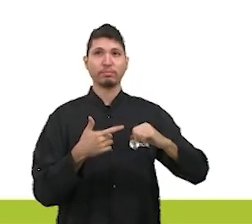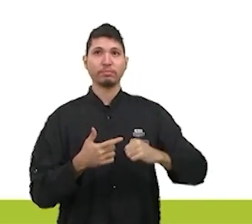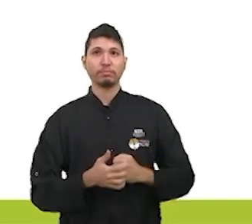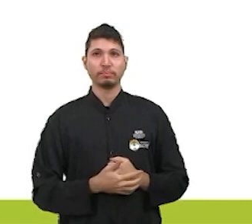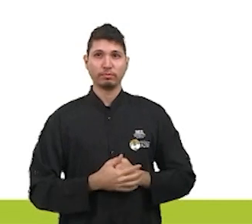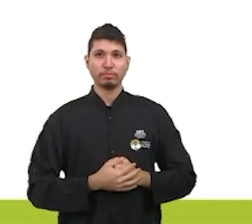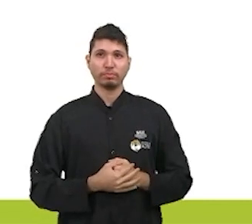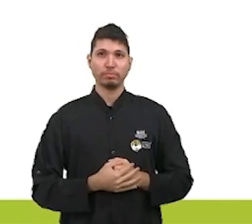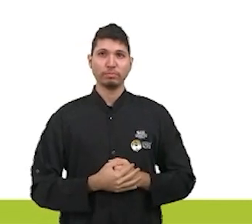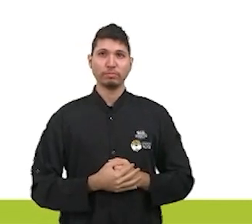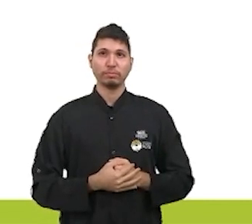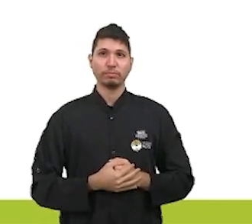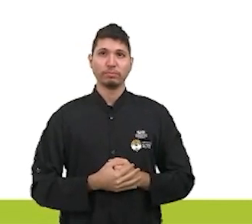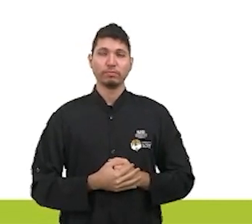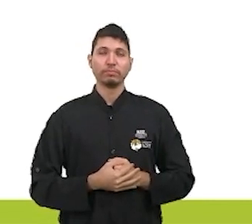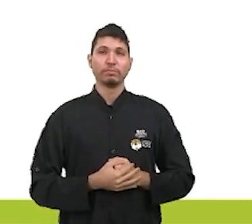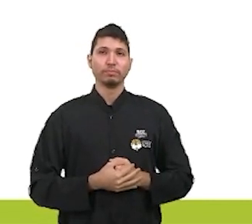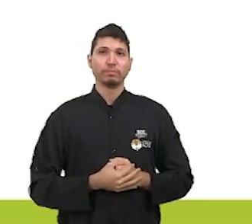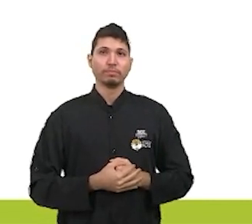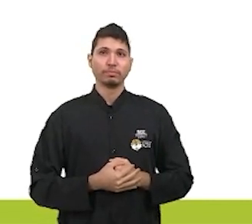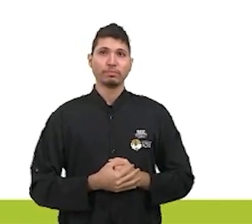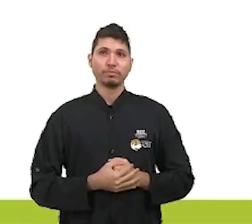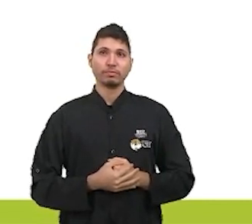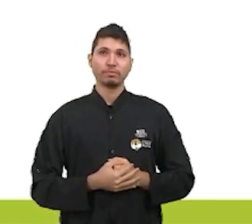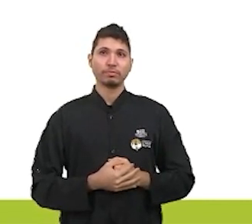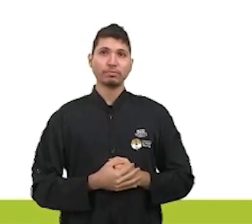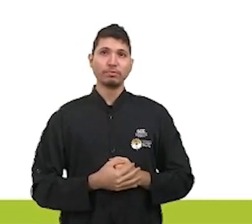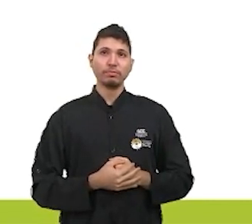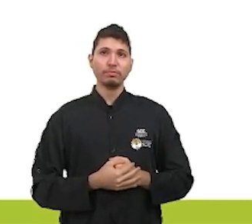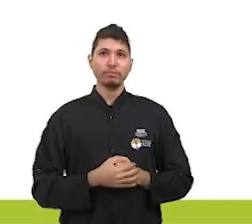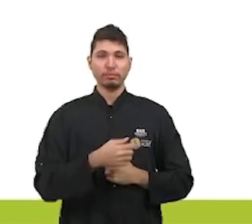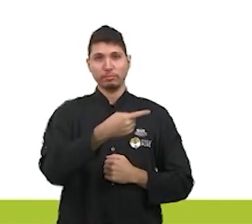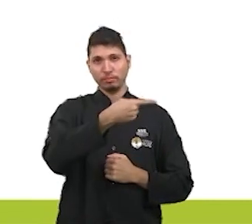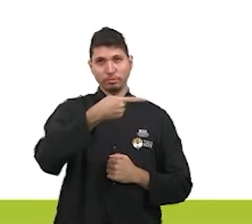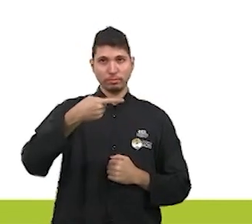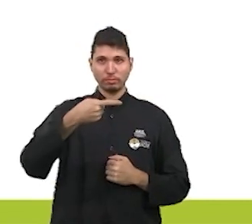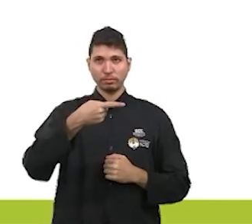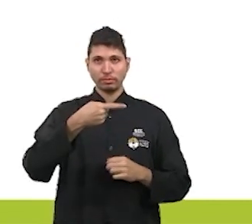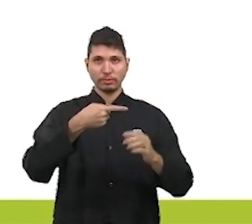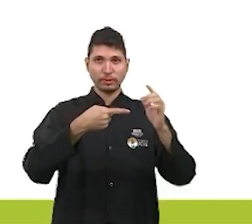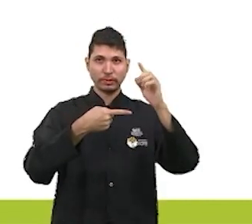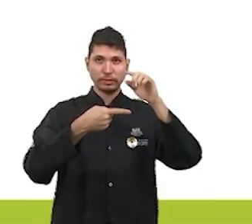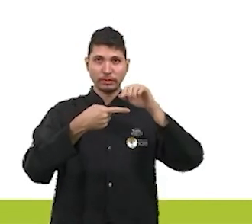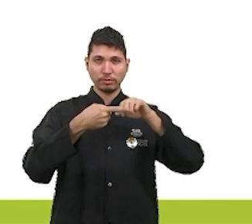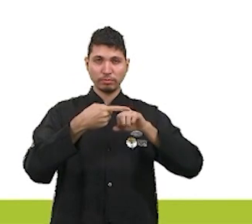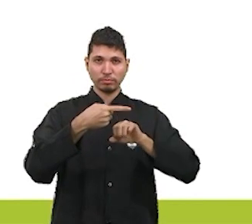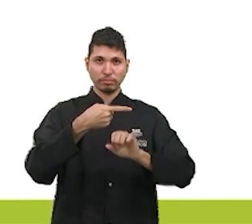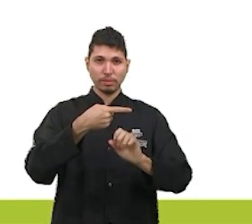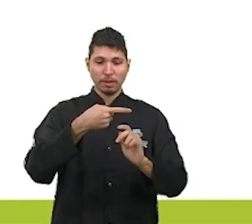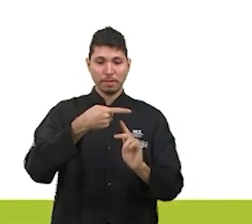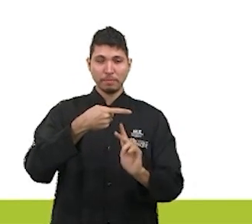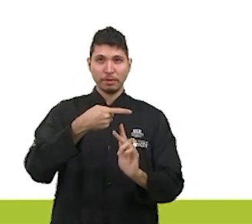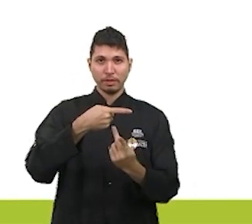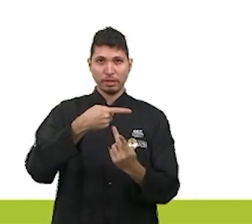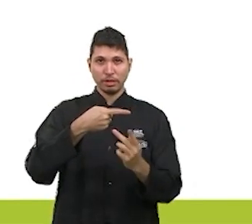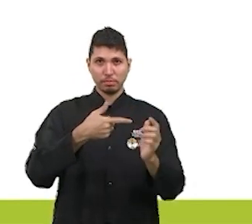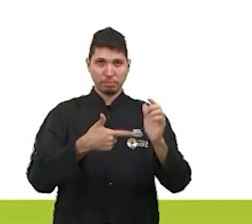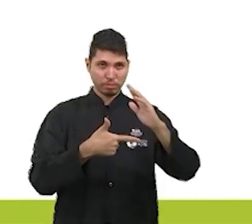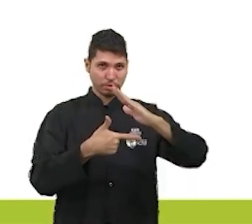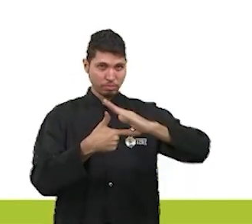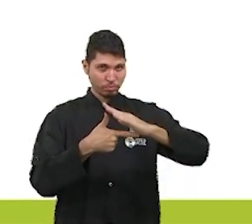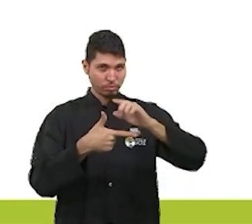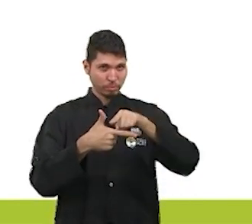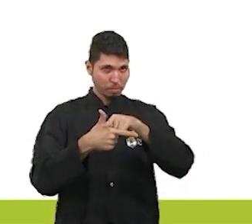seria o cateto oposto, tá bom? Dividido pela nossa hipotenusa, tá, gente? Então a gente vai entender mais ou menos essas relações